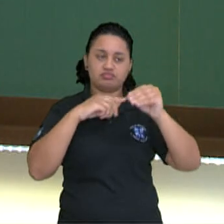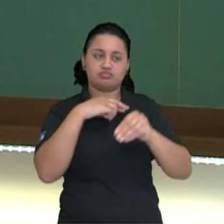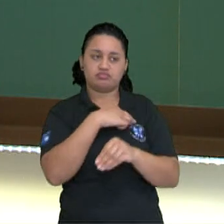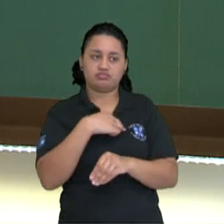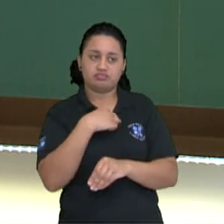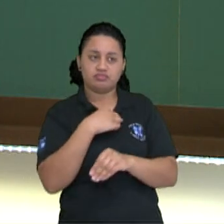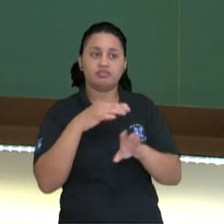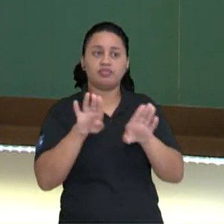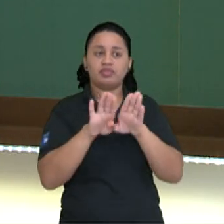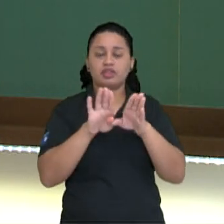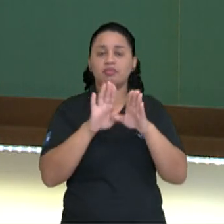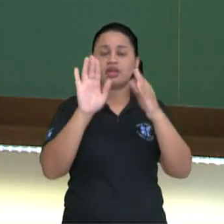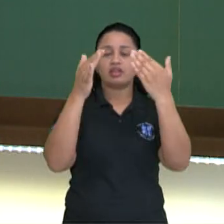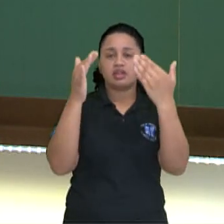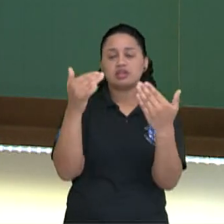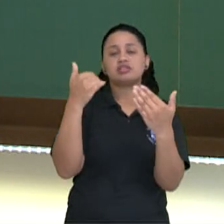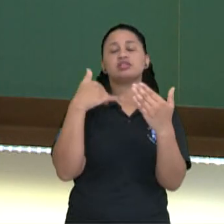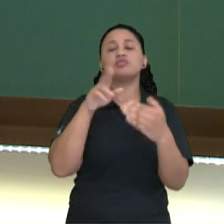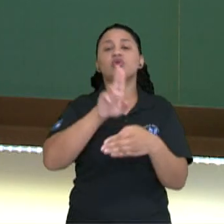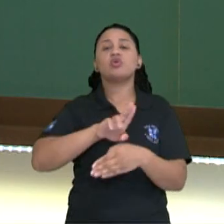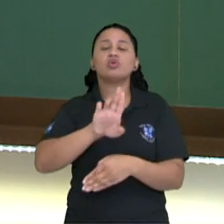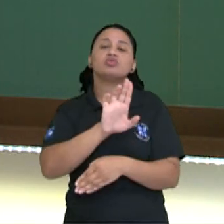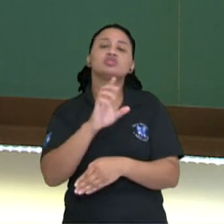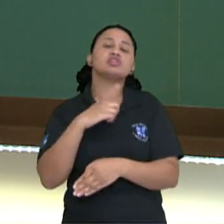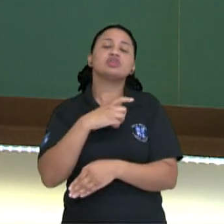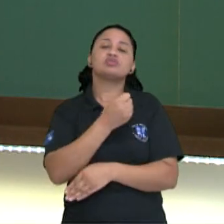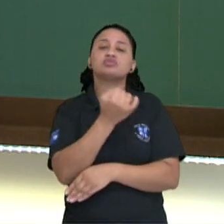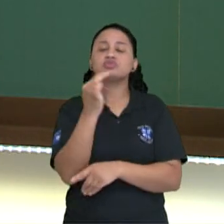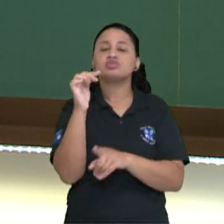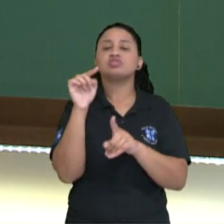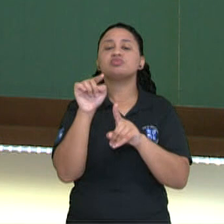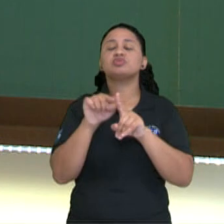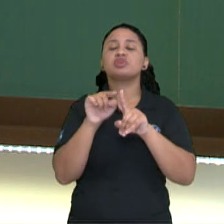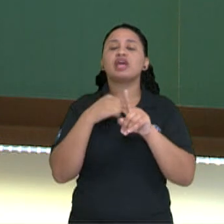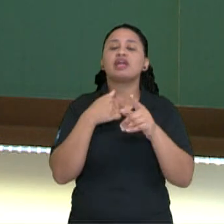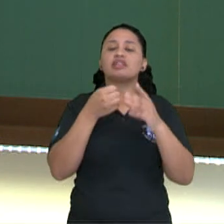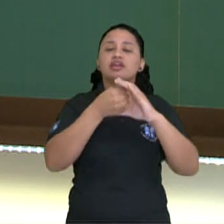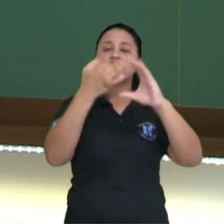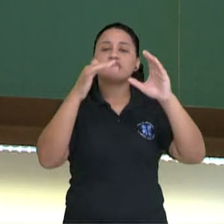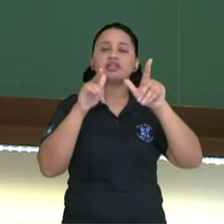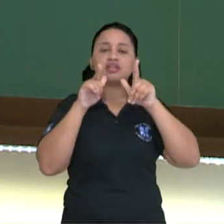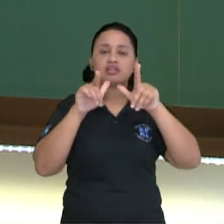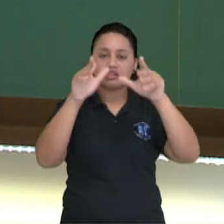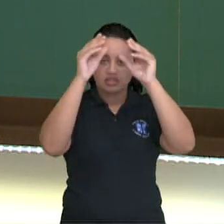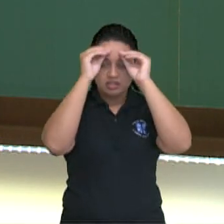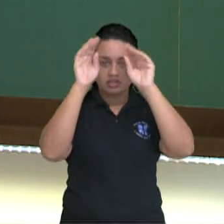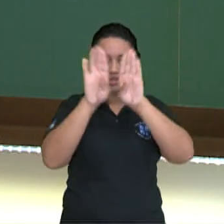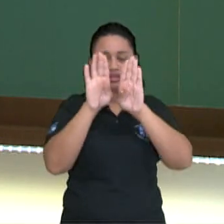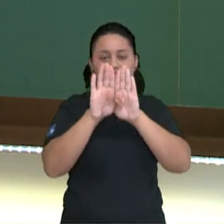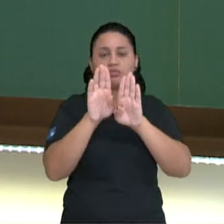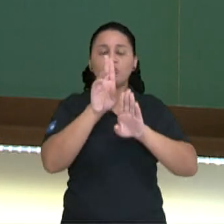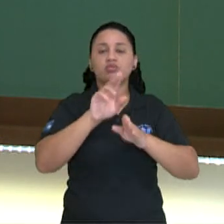analisamos o uso de algumas figuras de linguagem e da pontuação no texto.